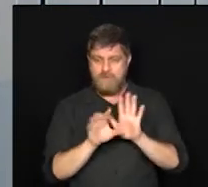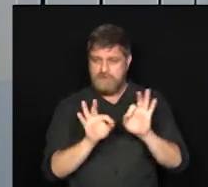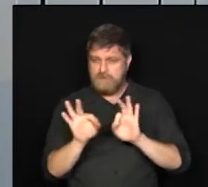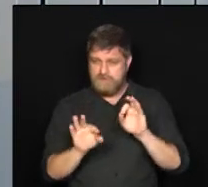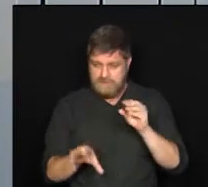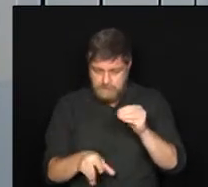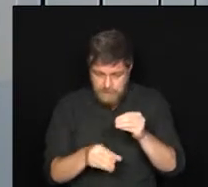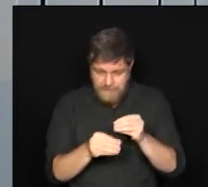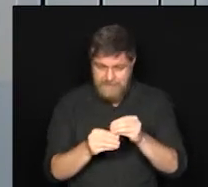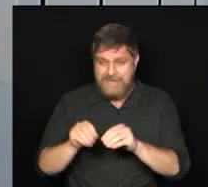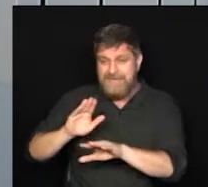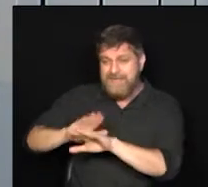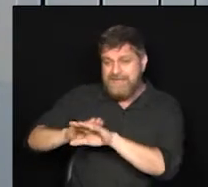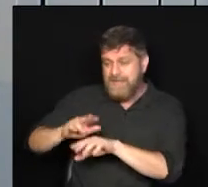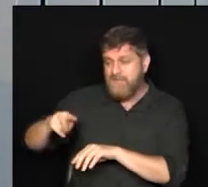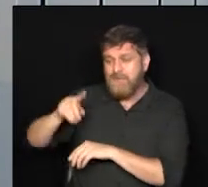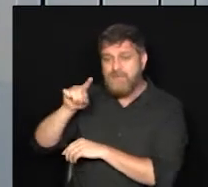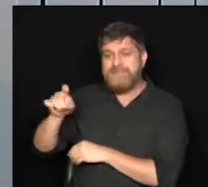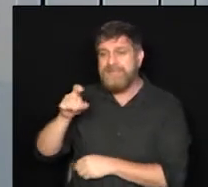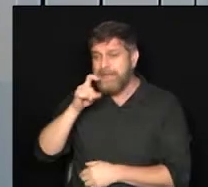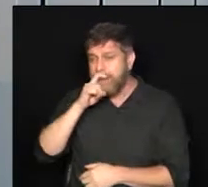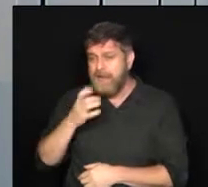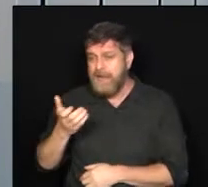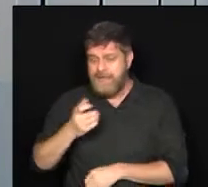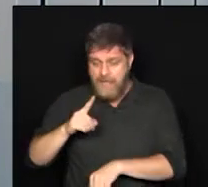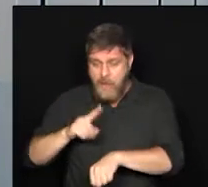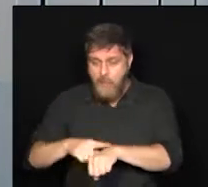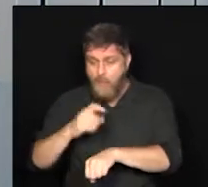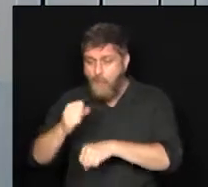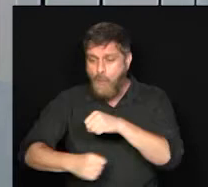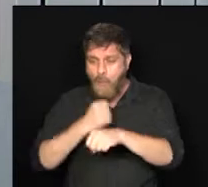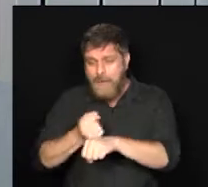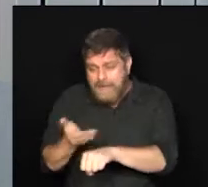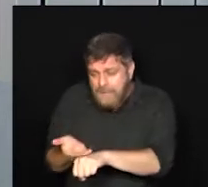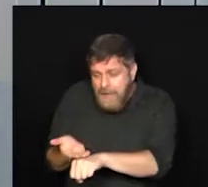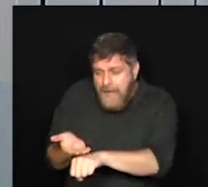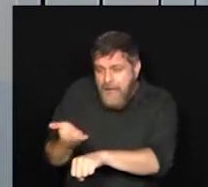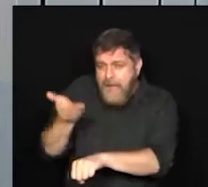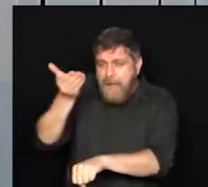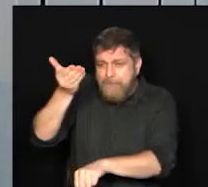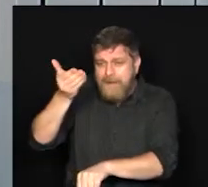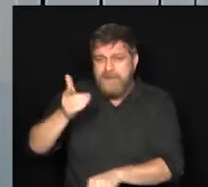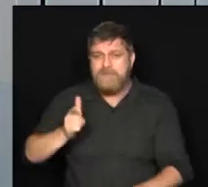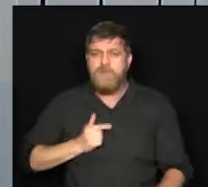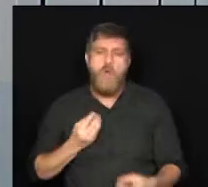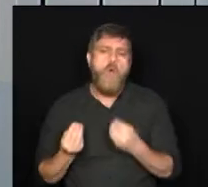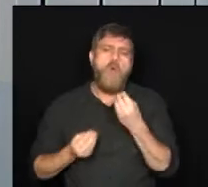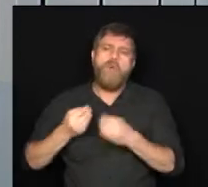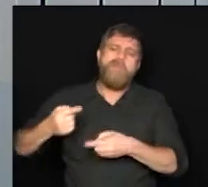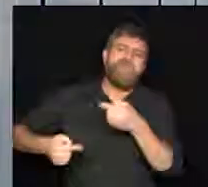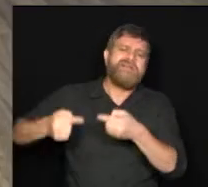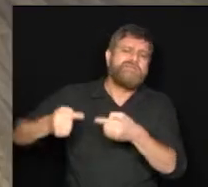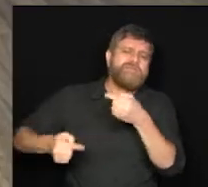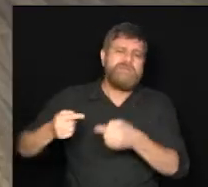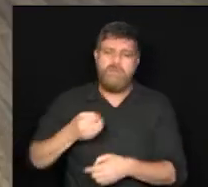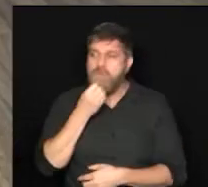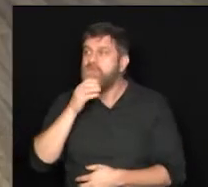Zé Carlos, e ele quer aumentar em mais um ano. Como é que é essa proposta? Como foi a discussão? Boa tarde, Mirna.